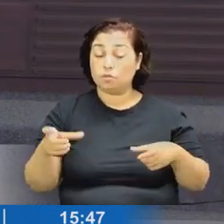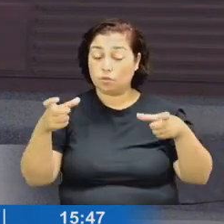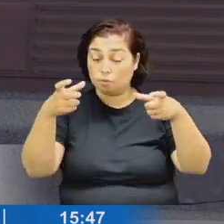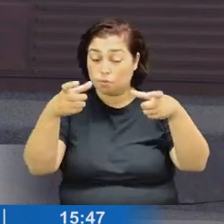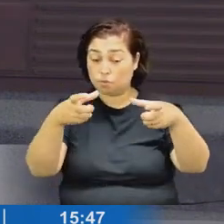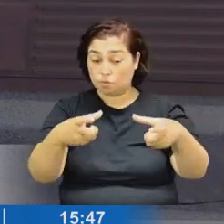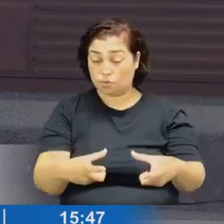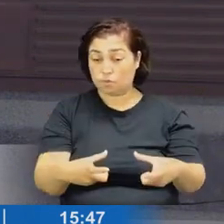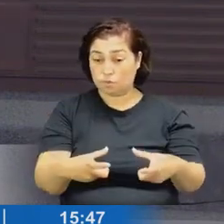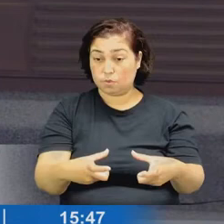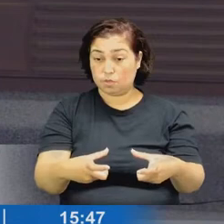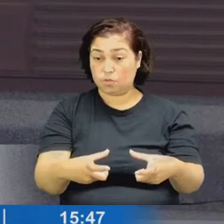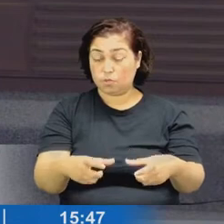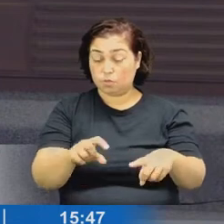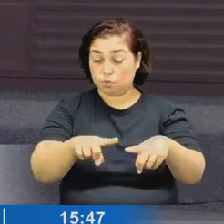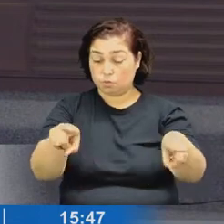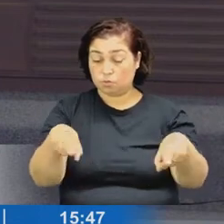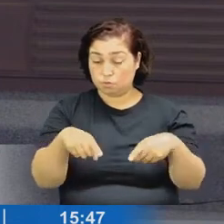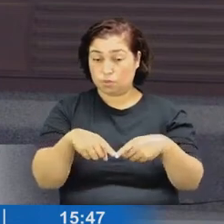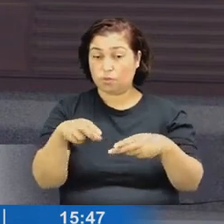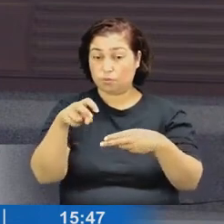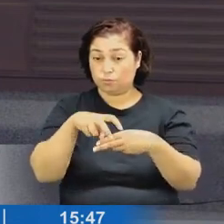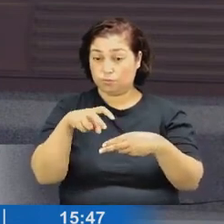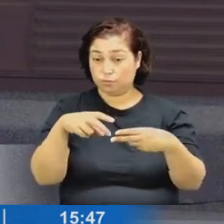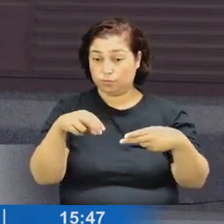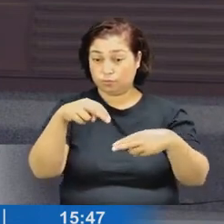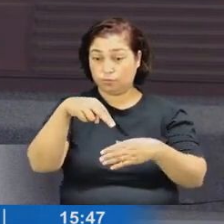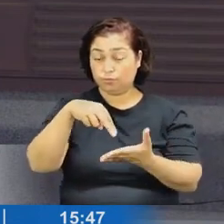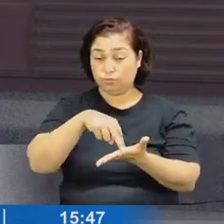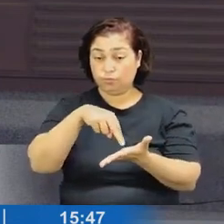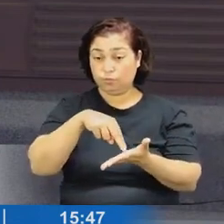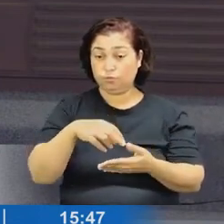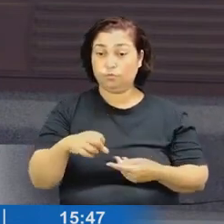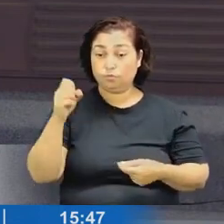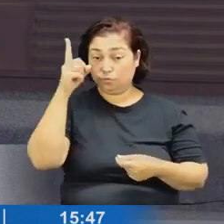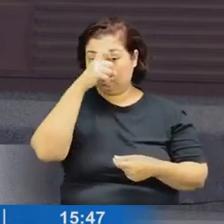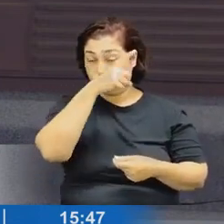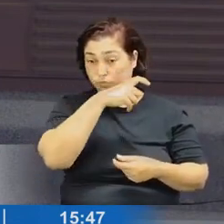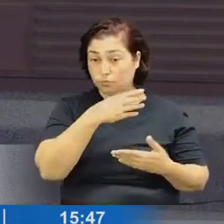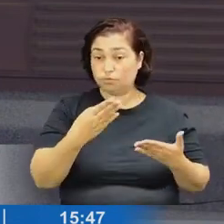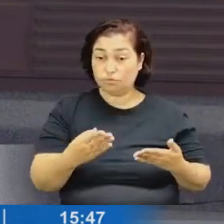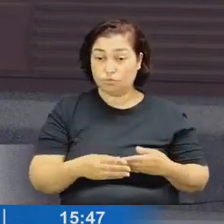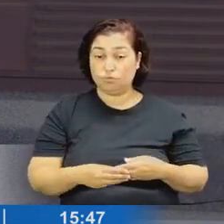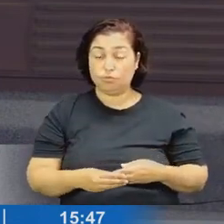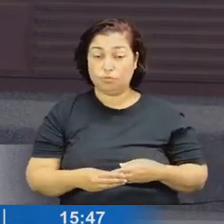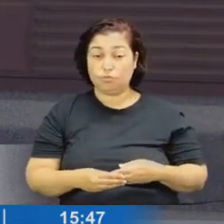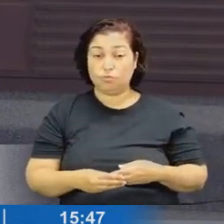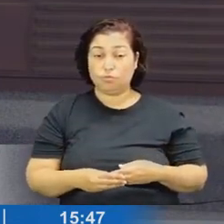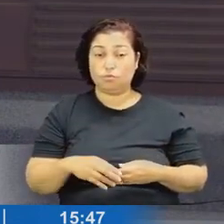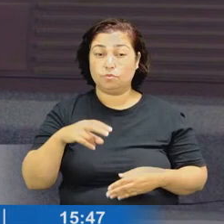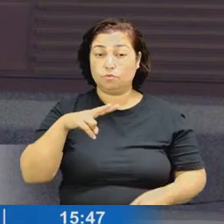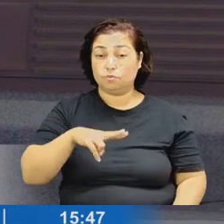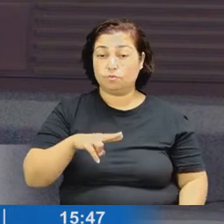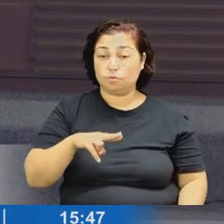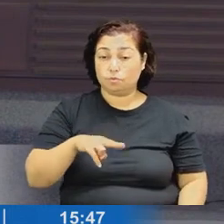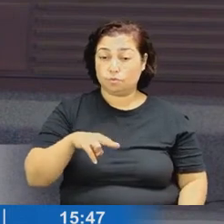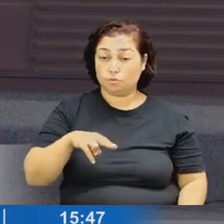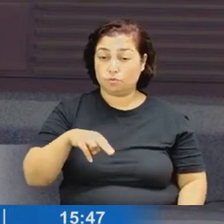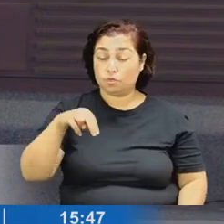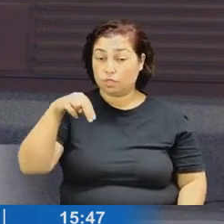de palco é complicado cara e a retórica narrativa é muito importante porque